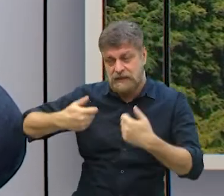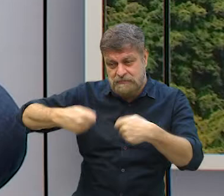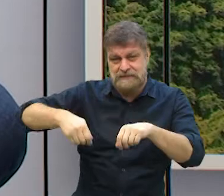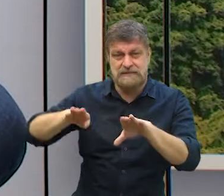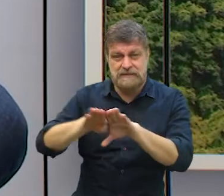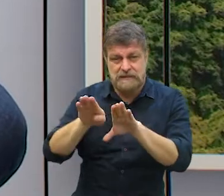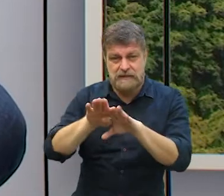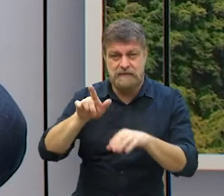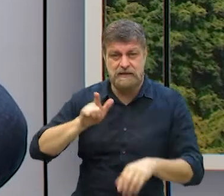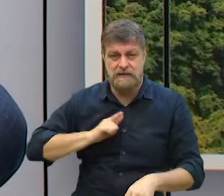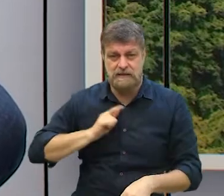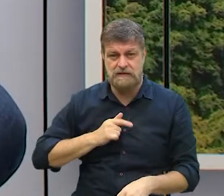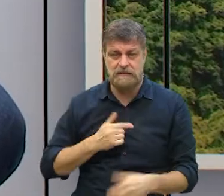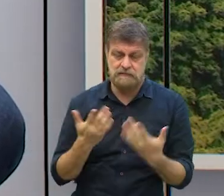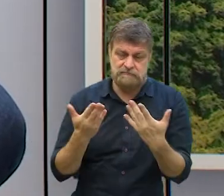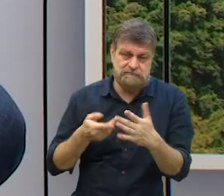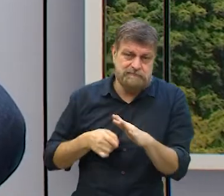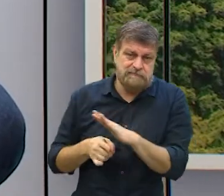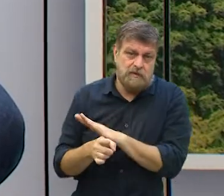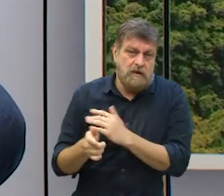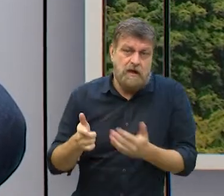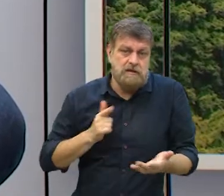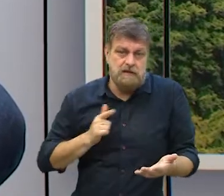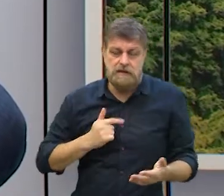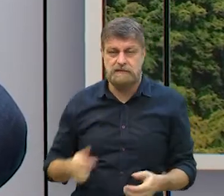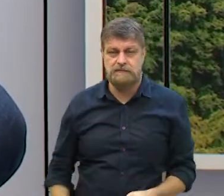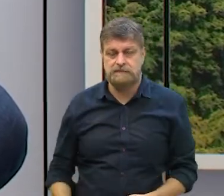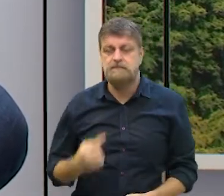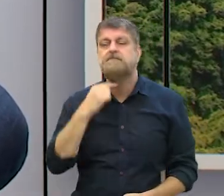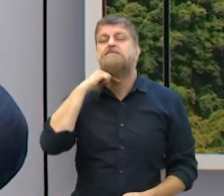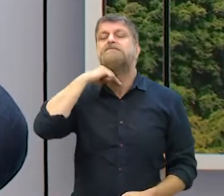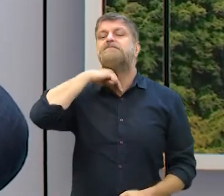patologias, outros tumores que a gente tem que também colocar na nossa